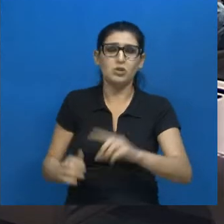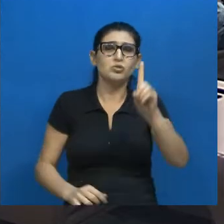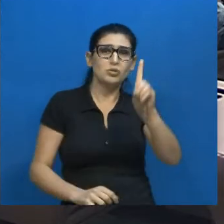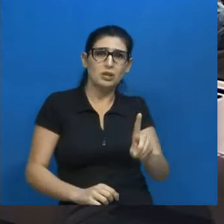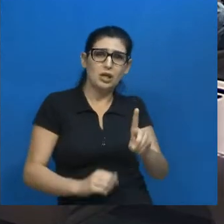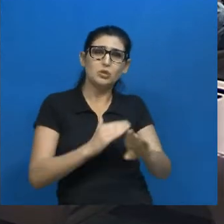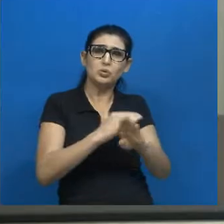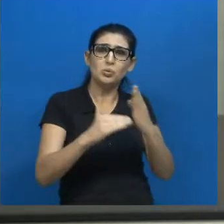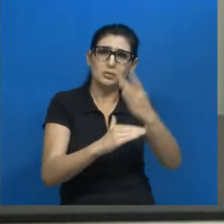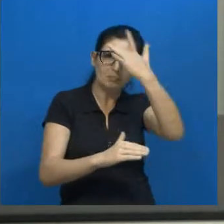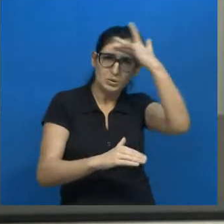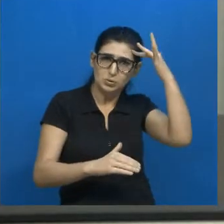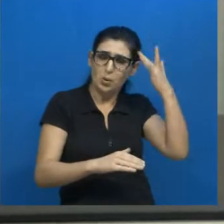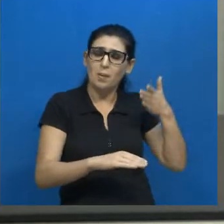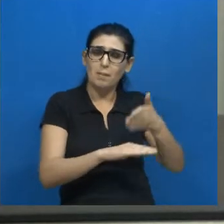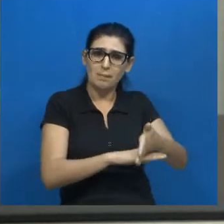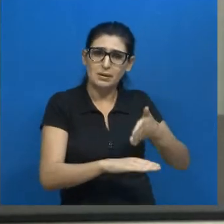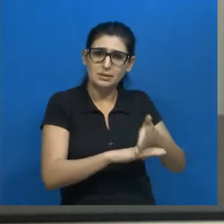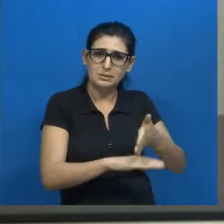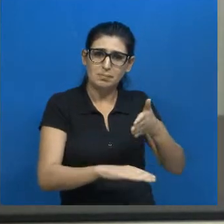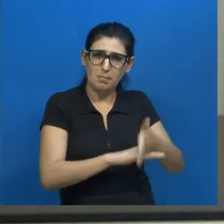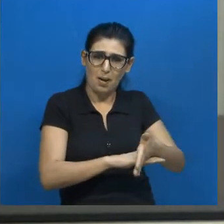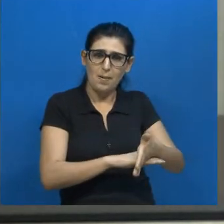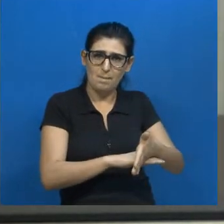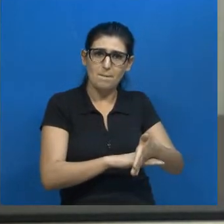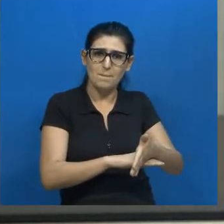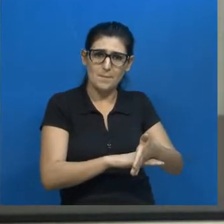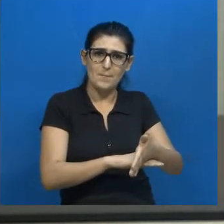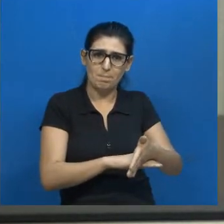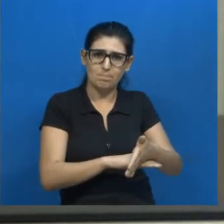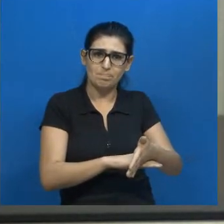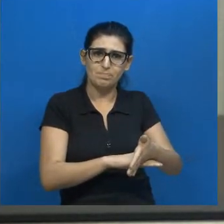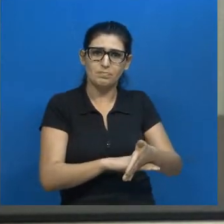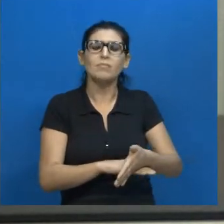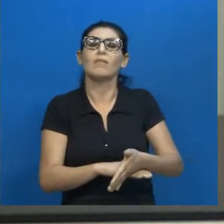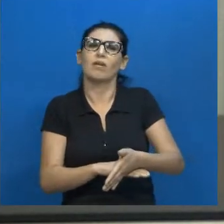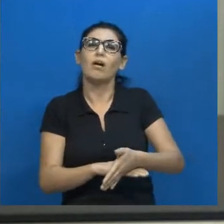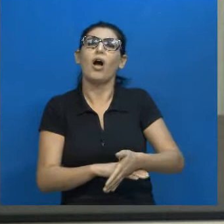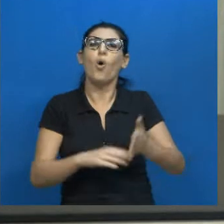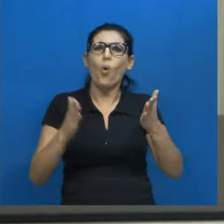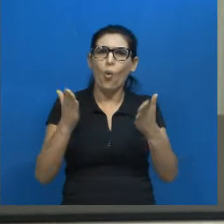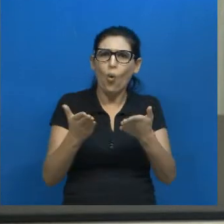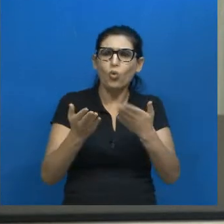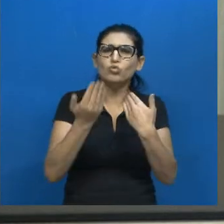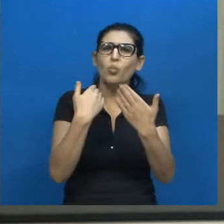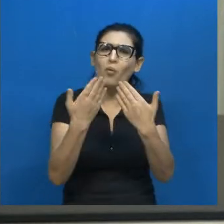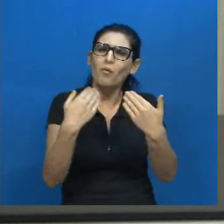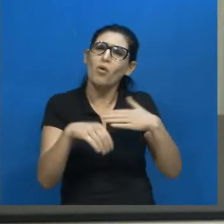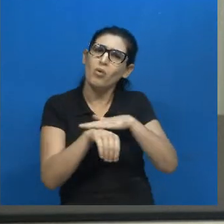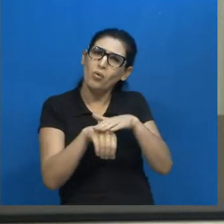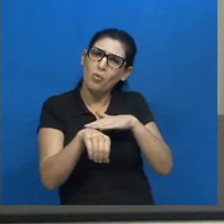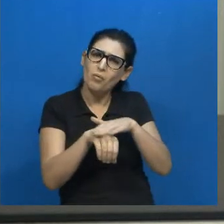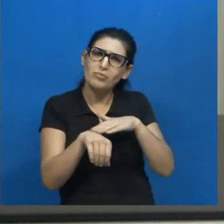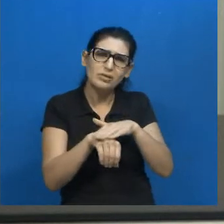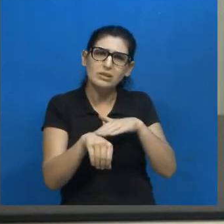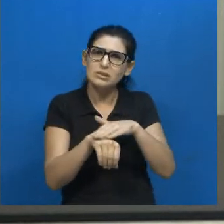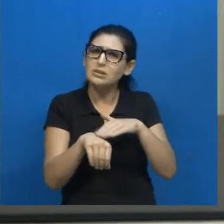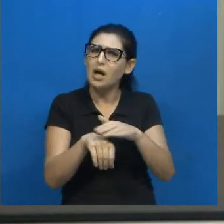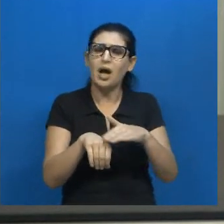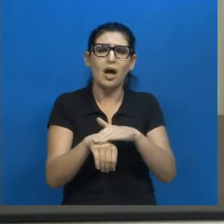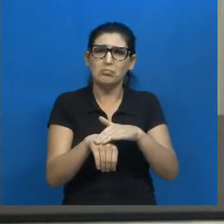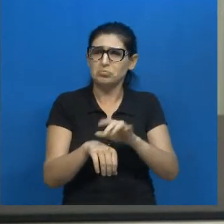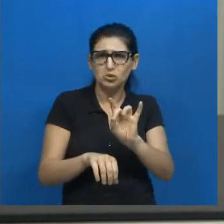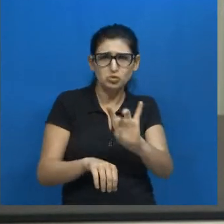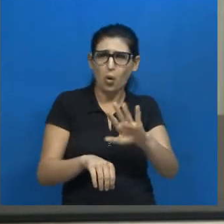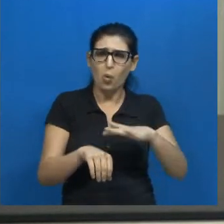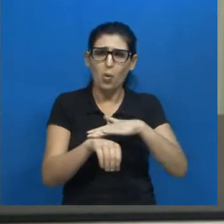participar, eu daria o encaminhamento da gente fazer essa discussão hoje, ouvir e já ter uma